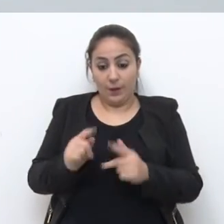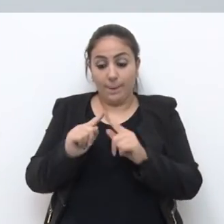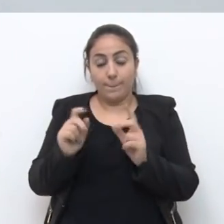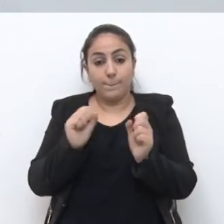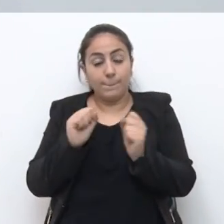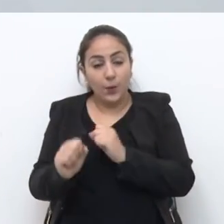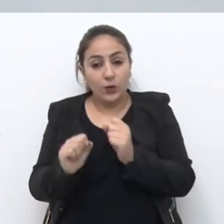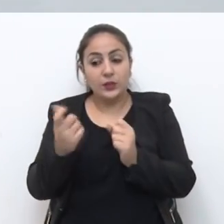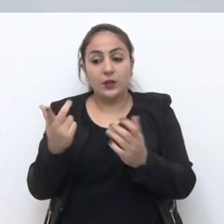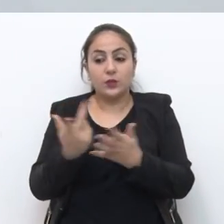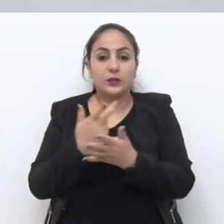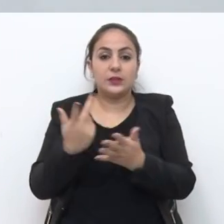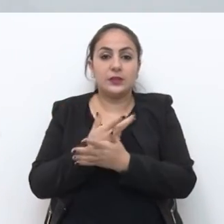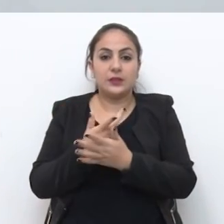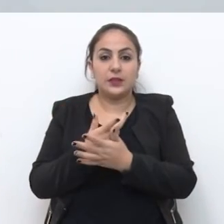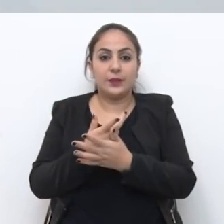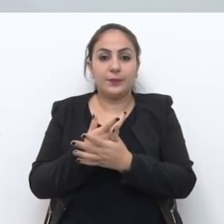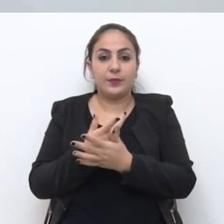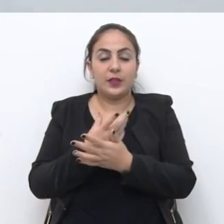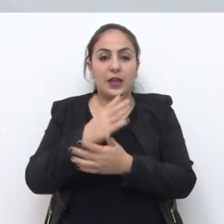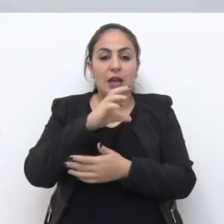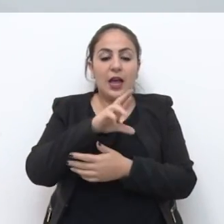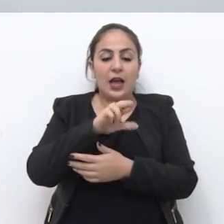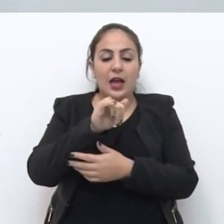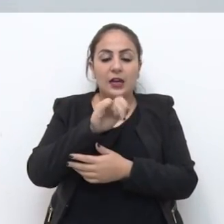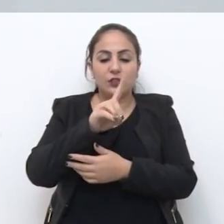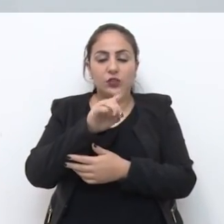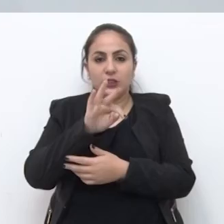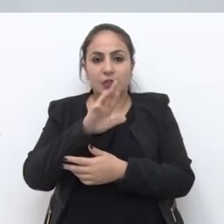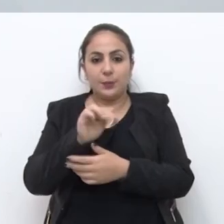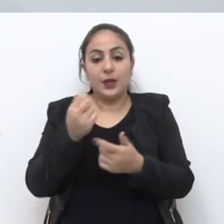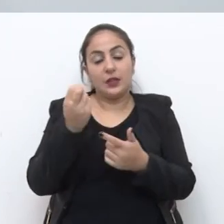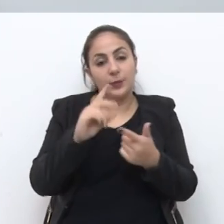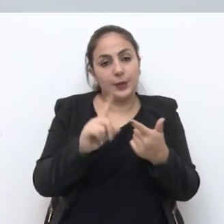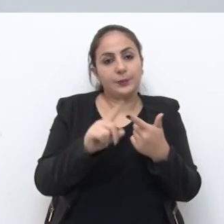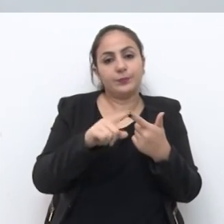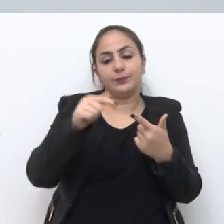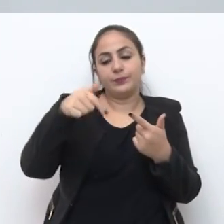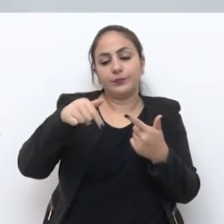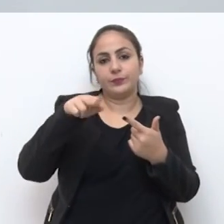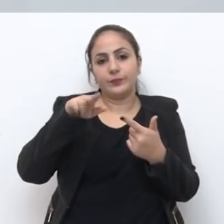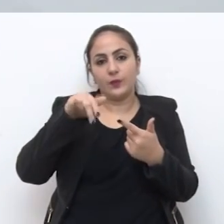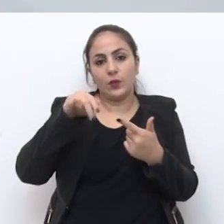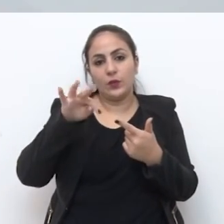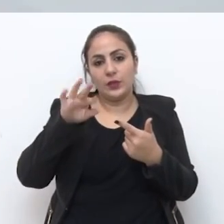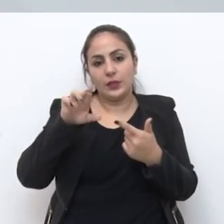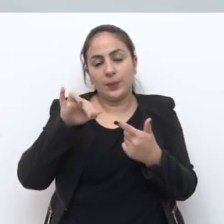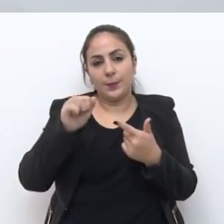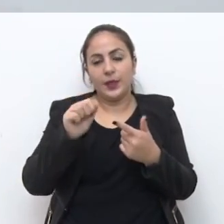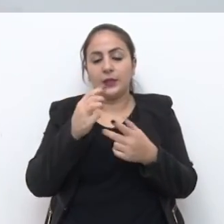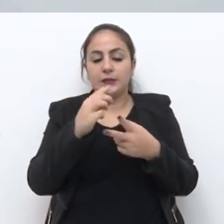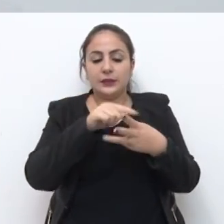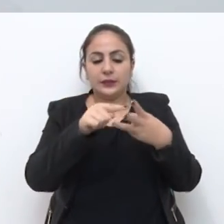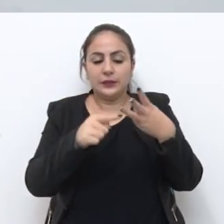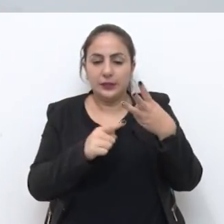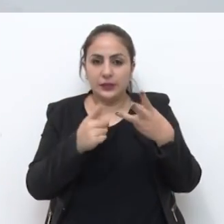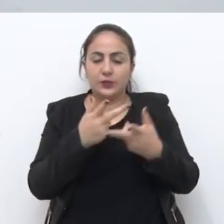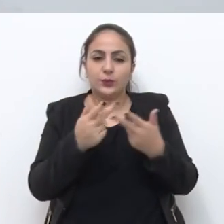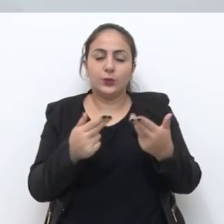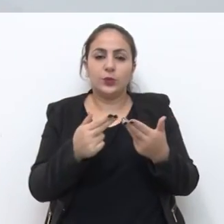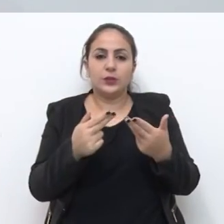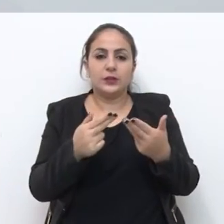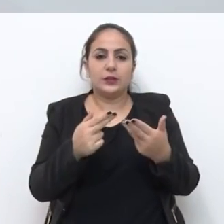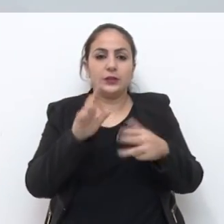em si, ele pode envolver em alguns pontos a radioterapia e a quimioterapia. Então ele envolve pelo menos 3 especialidades em